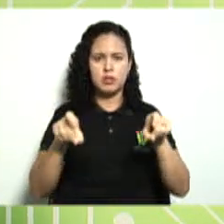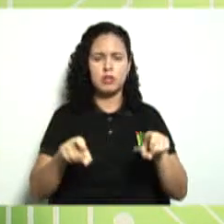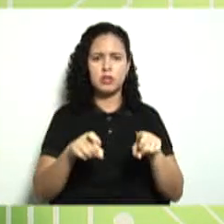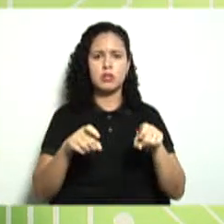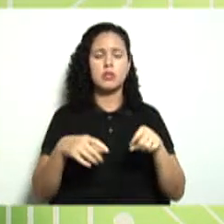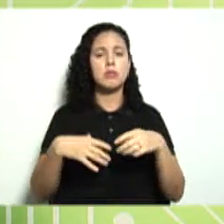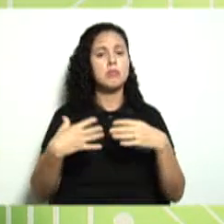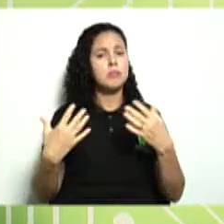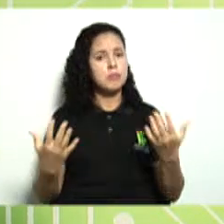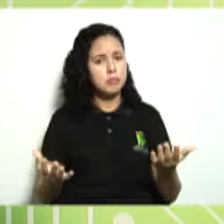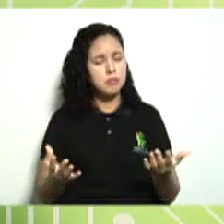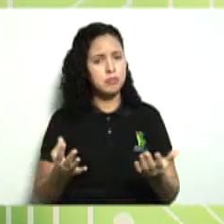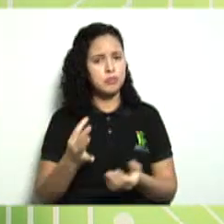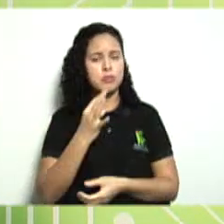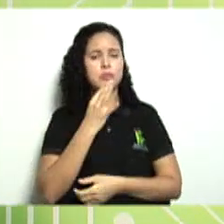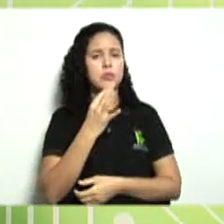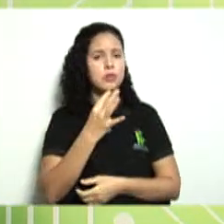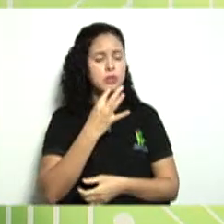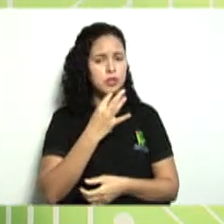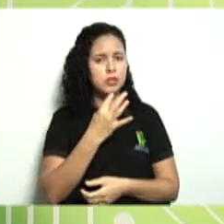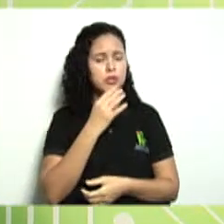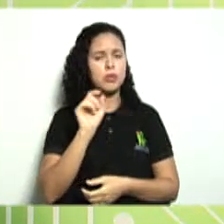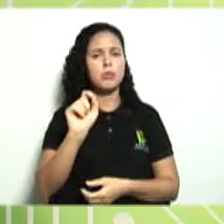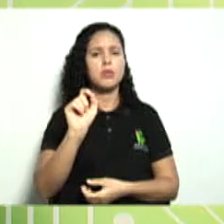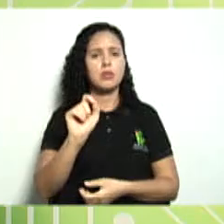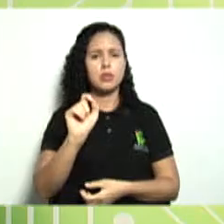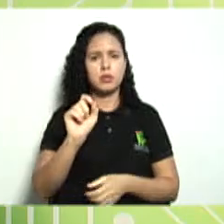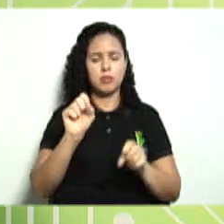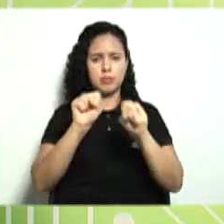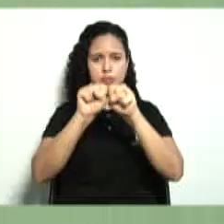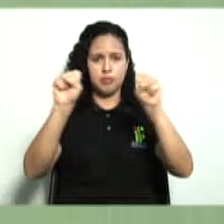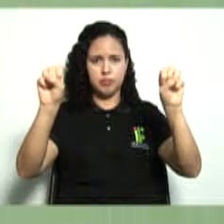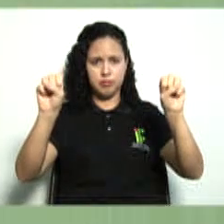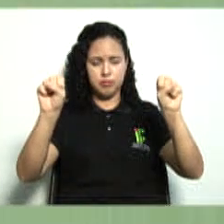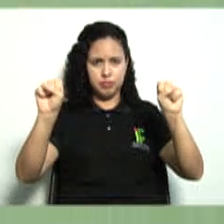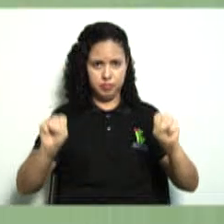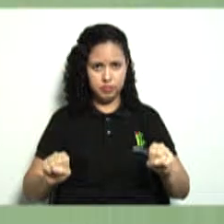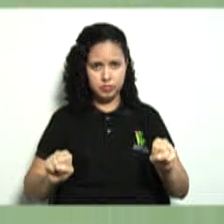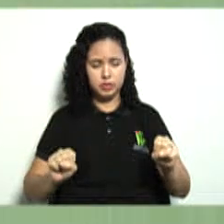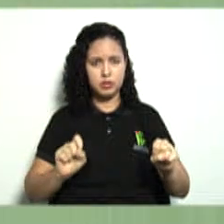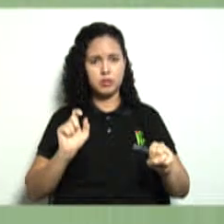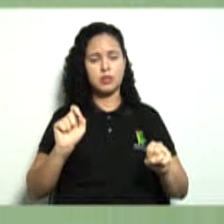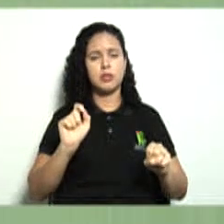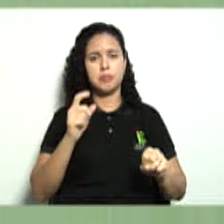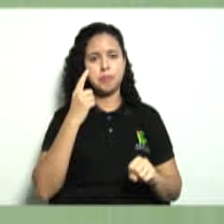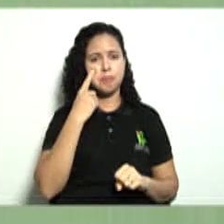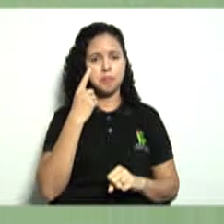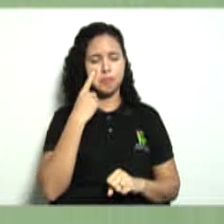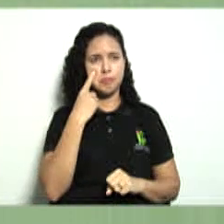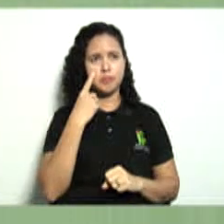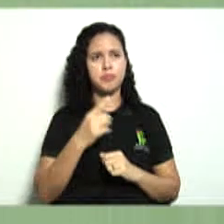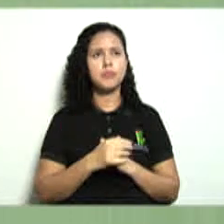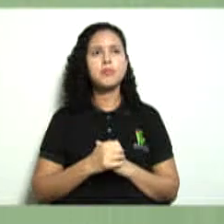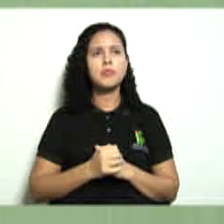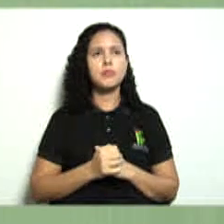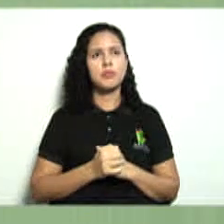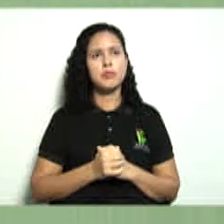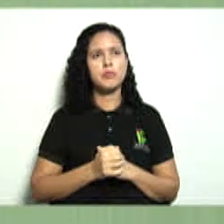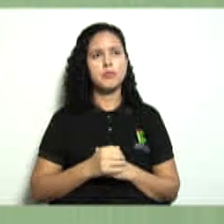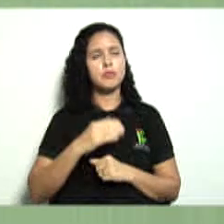Vamos conhecer, vamos relembrar aqui o que são os sistemas operacionais. Então vejam aqui, ó. O sistema